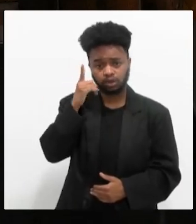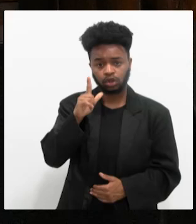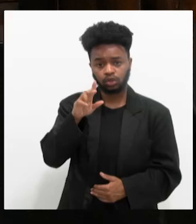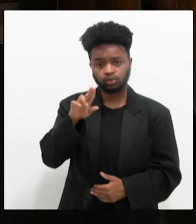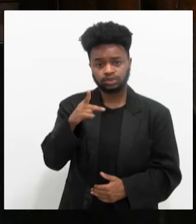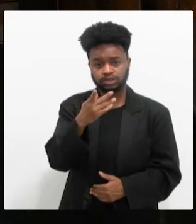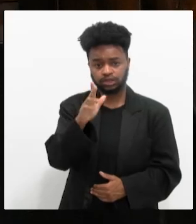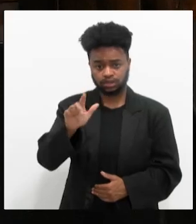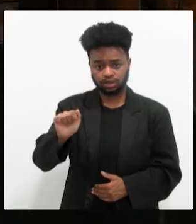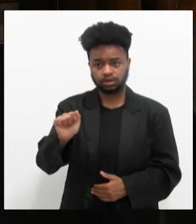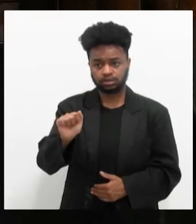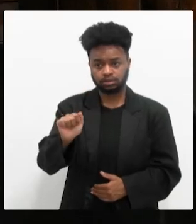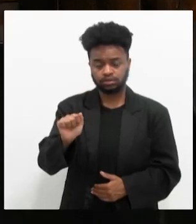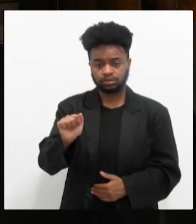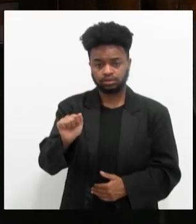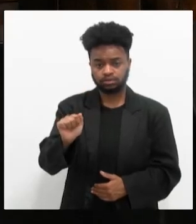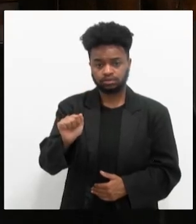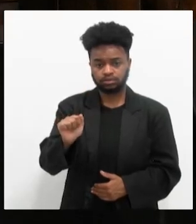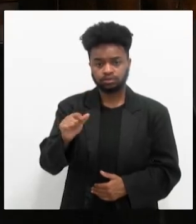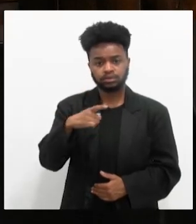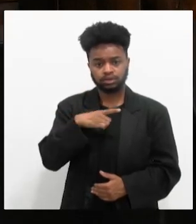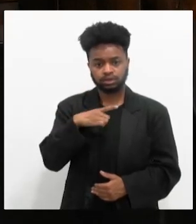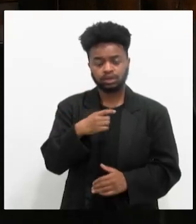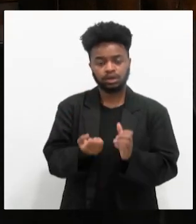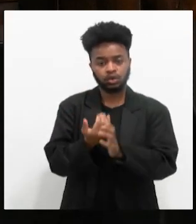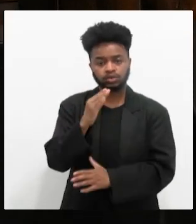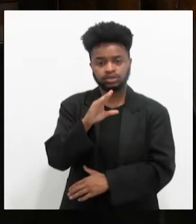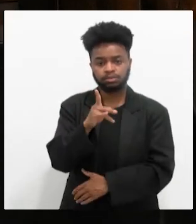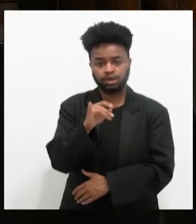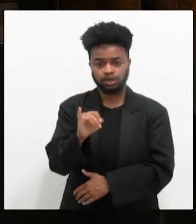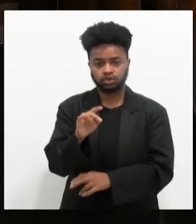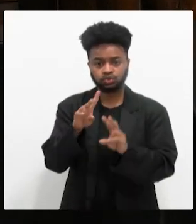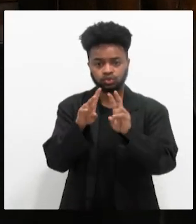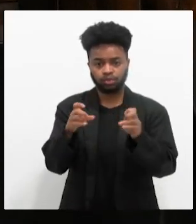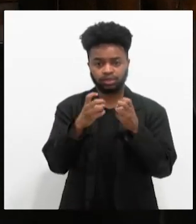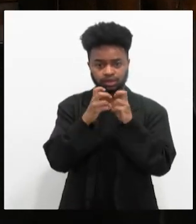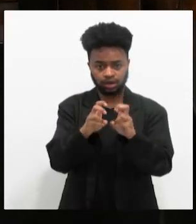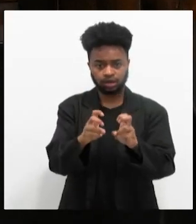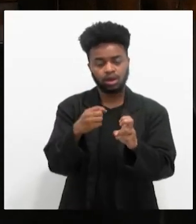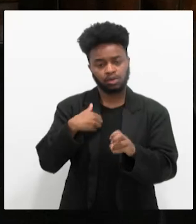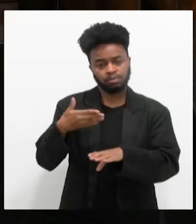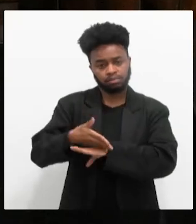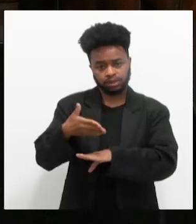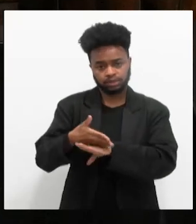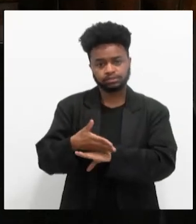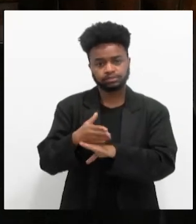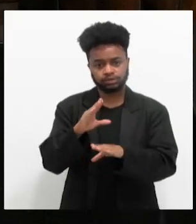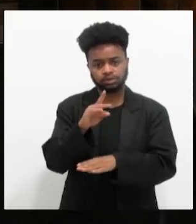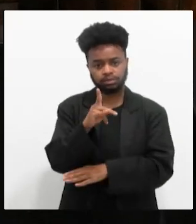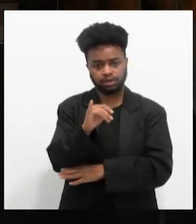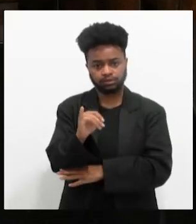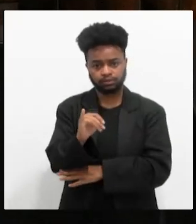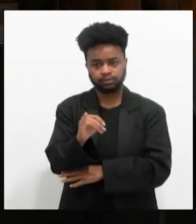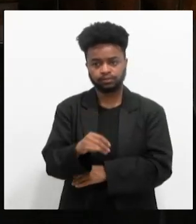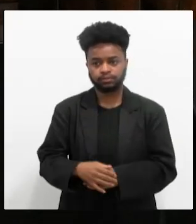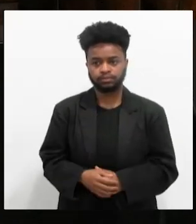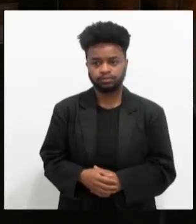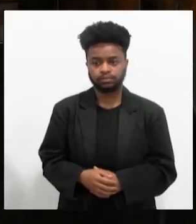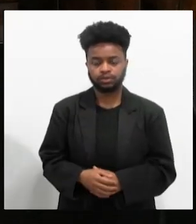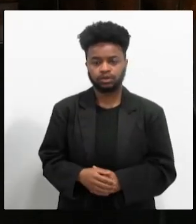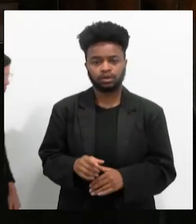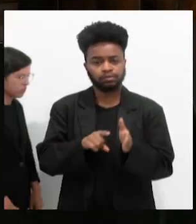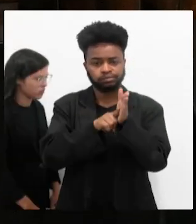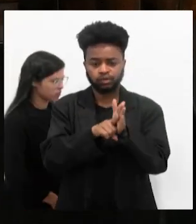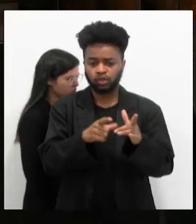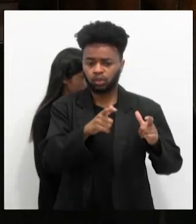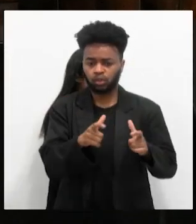Lucinha fez uma CPI sobre os trens. Eu fui membro dessa CPI. Visitamos